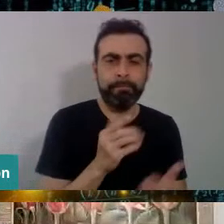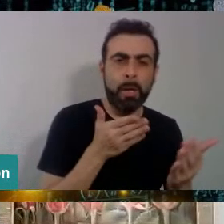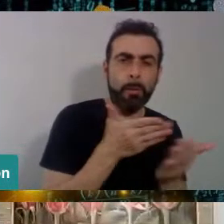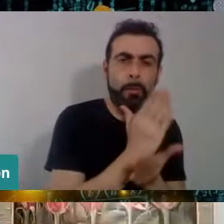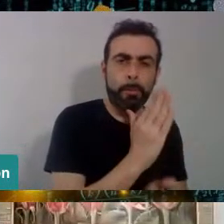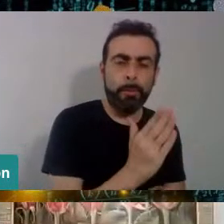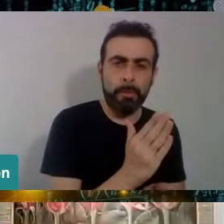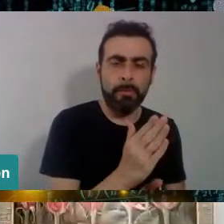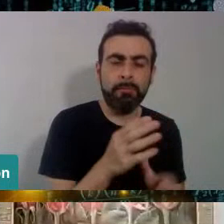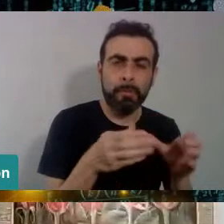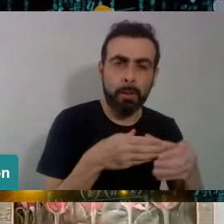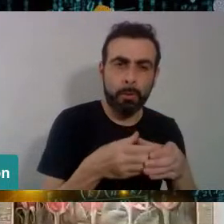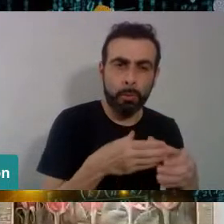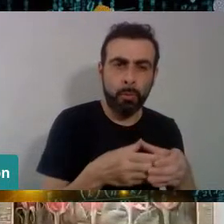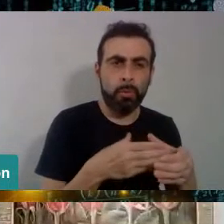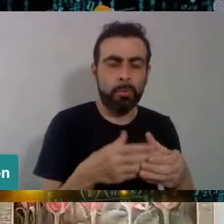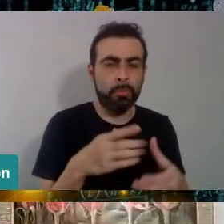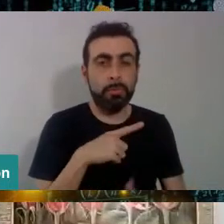tive